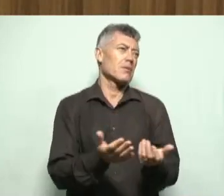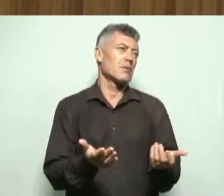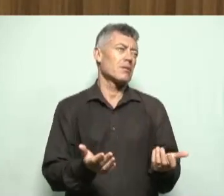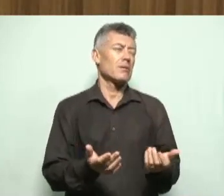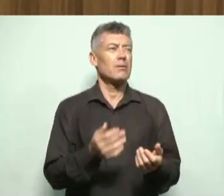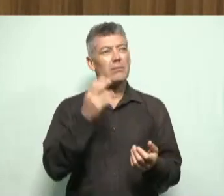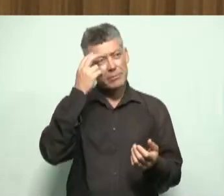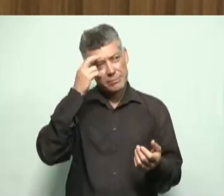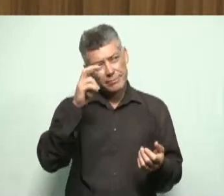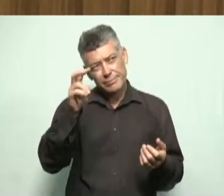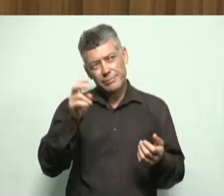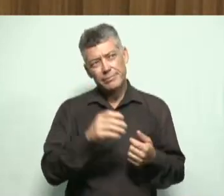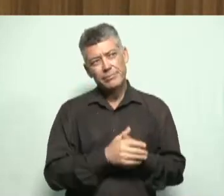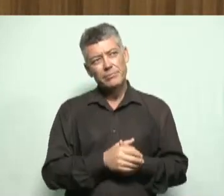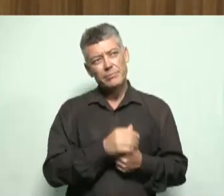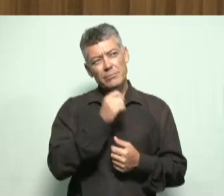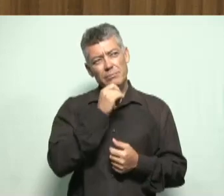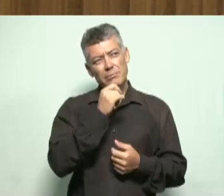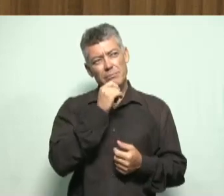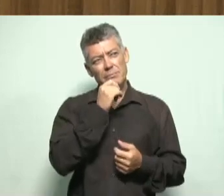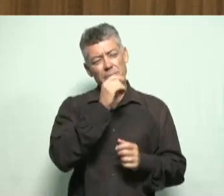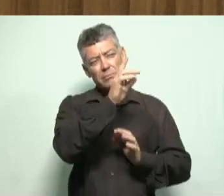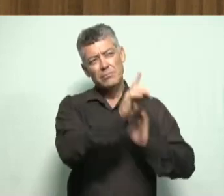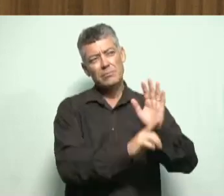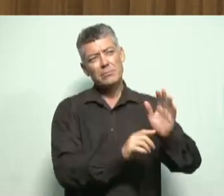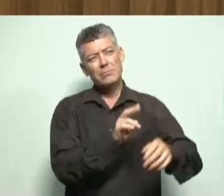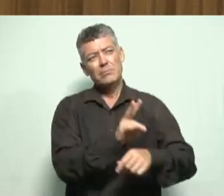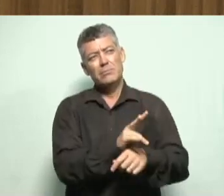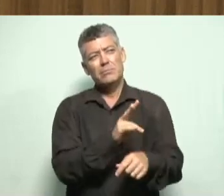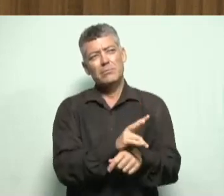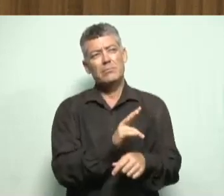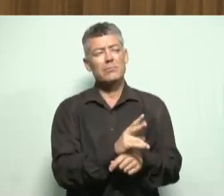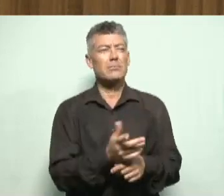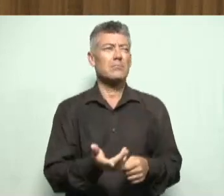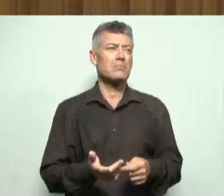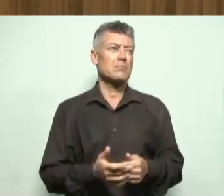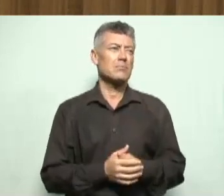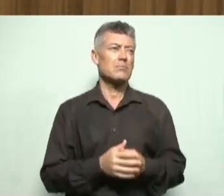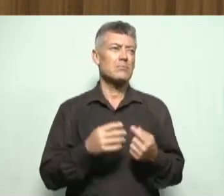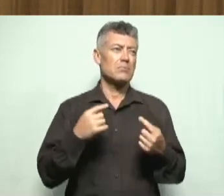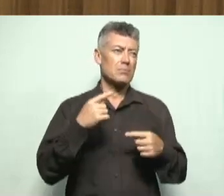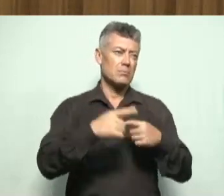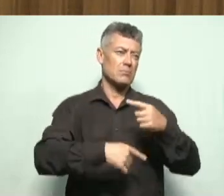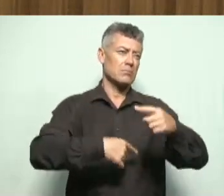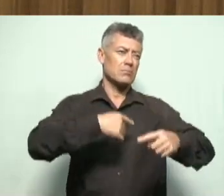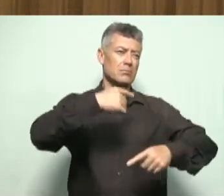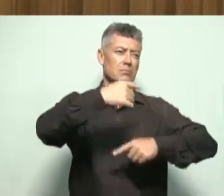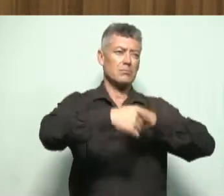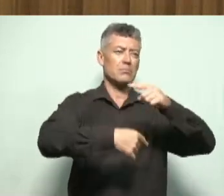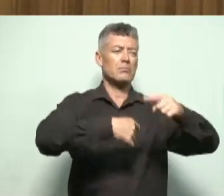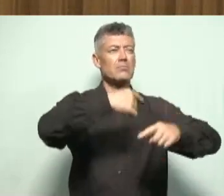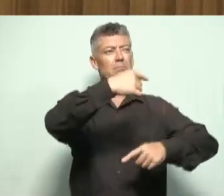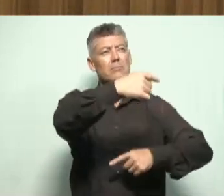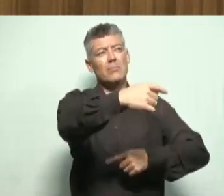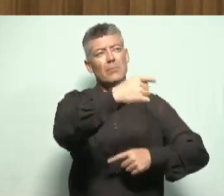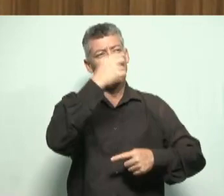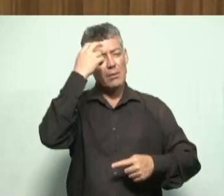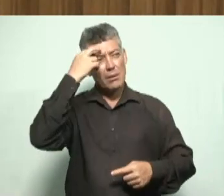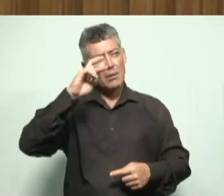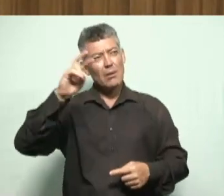a cultura, sempre defendi os eventos, porque sei da cadeia enorme que é. É uma cadeia